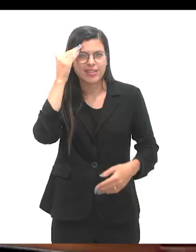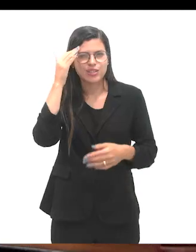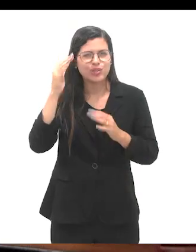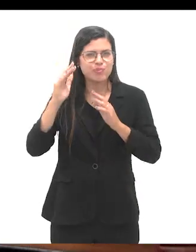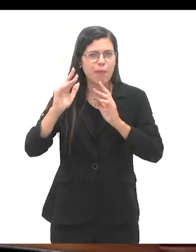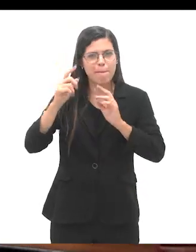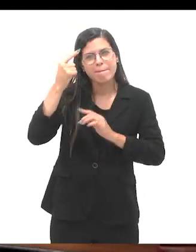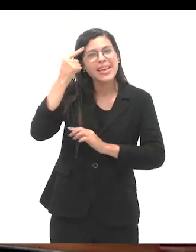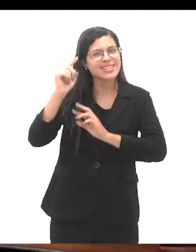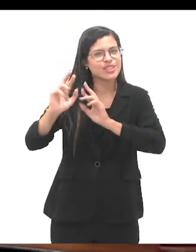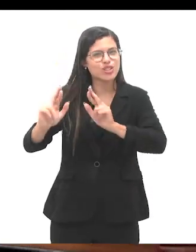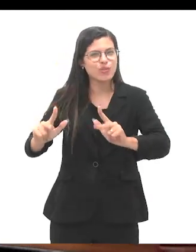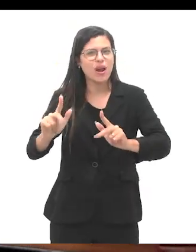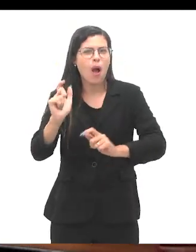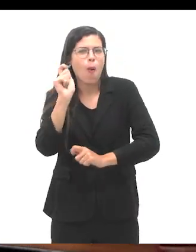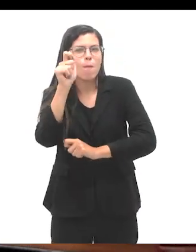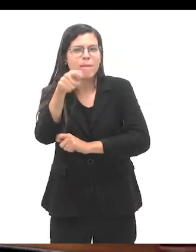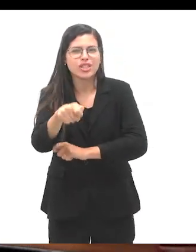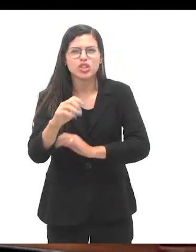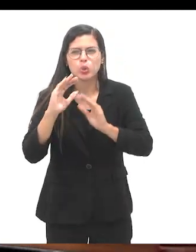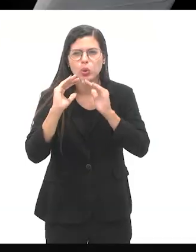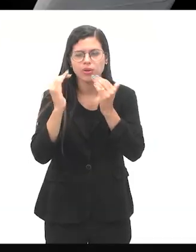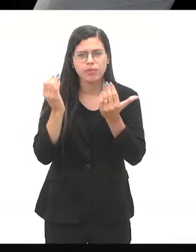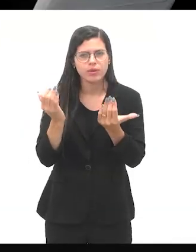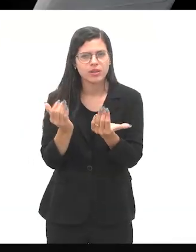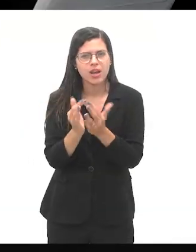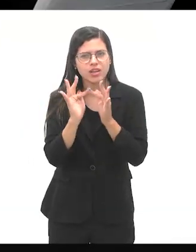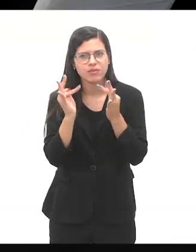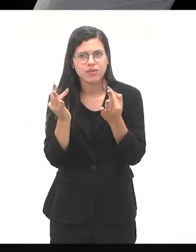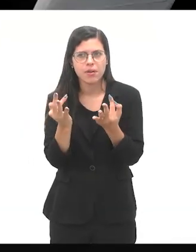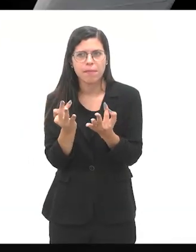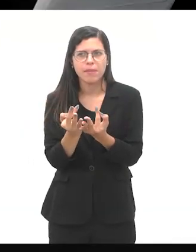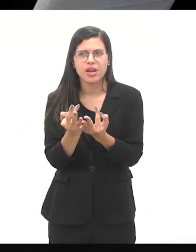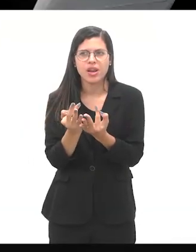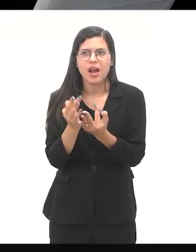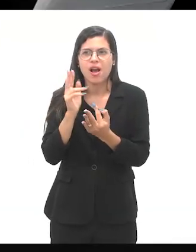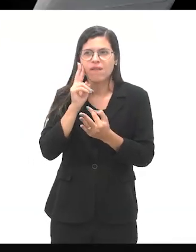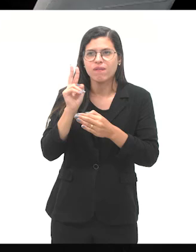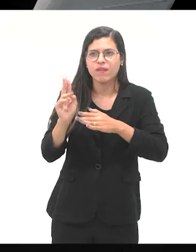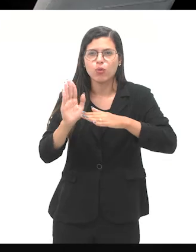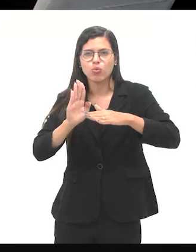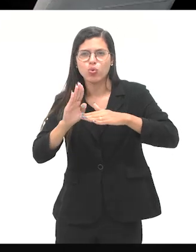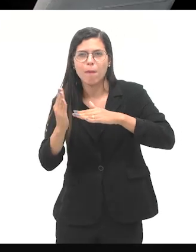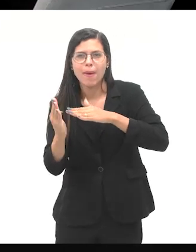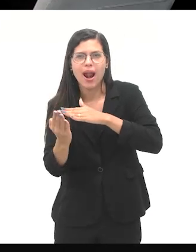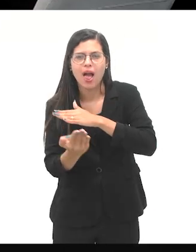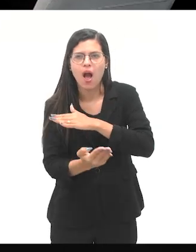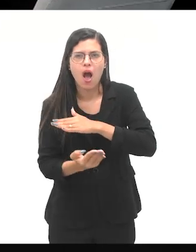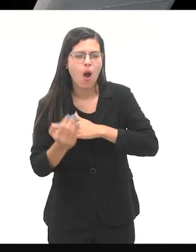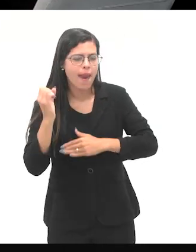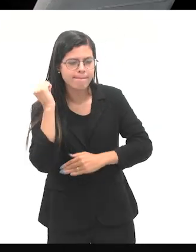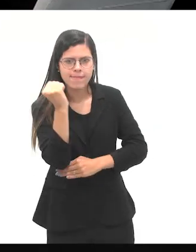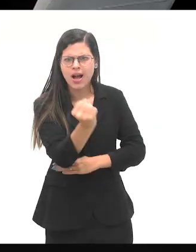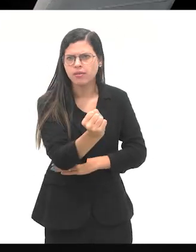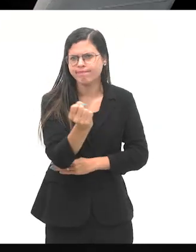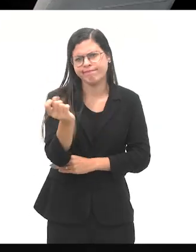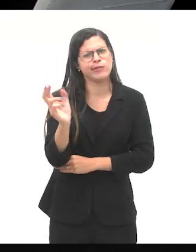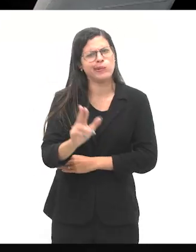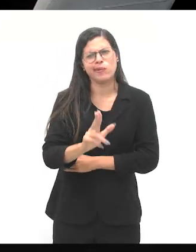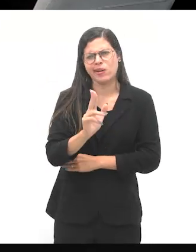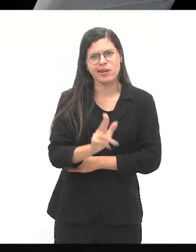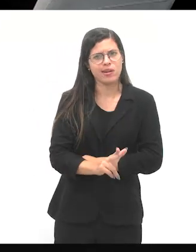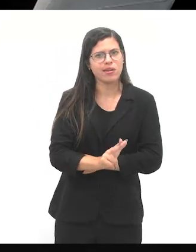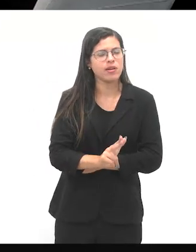entendem diferente, né? O pescador artesanal veio lá o tubarão na rede dele, então o cara é um assassino, não sei o que, não é